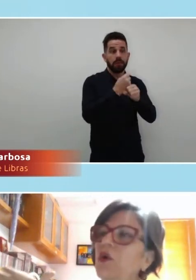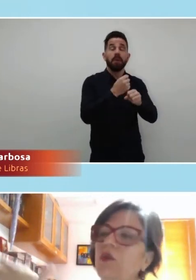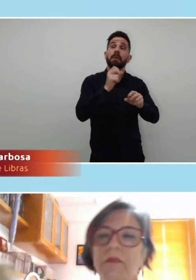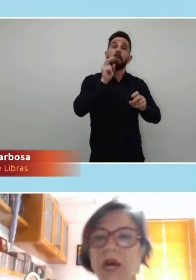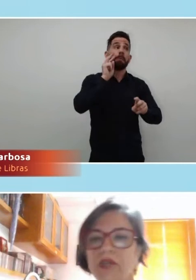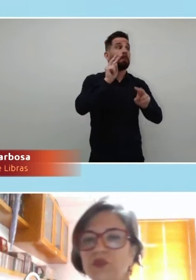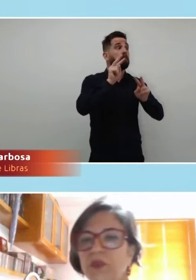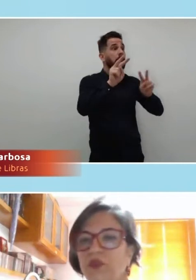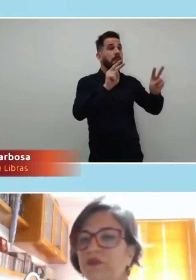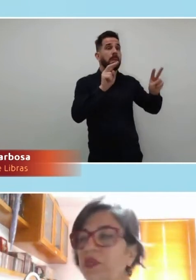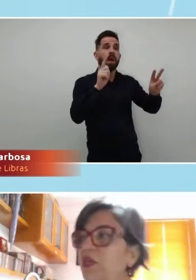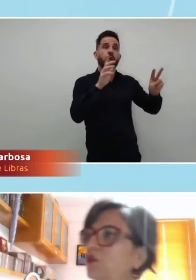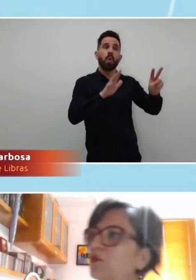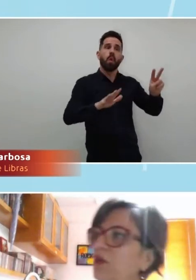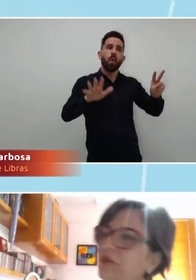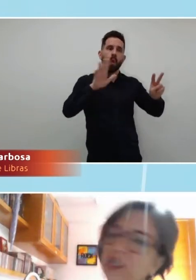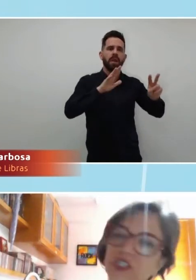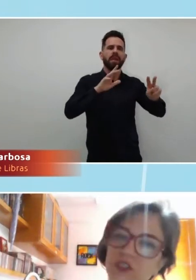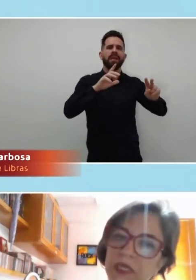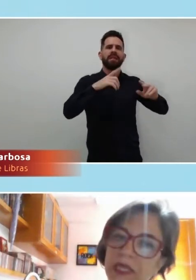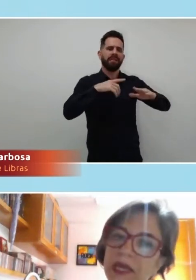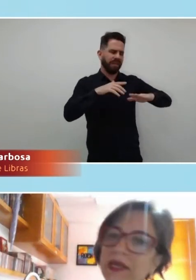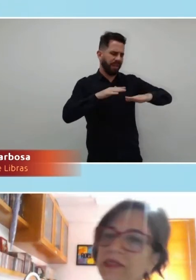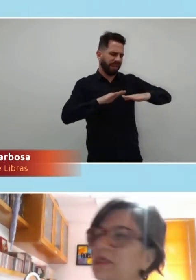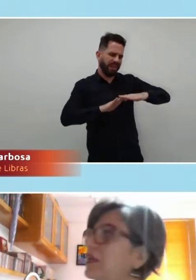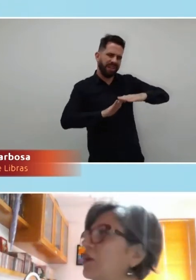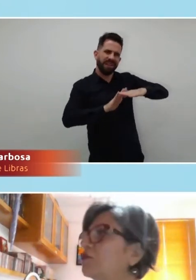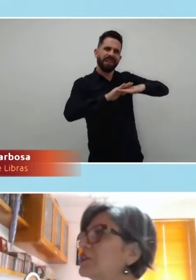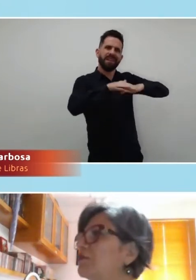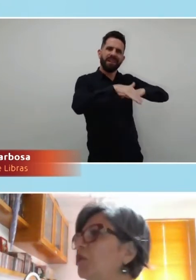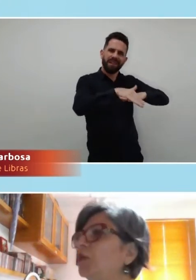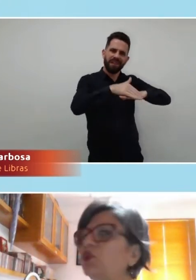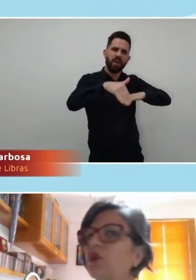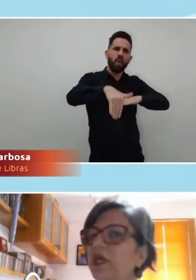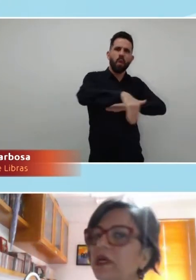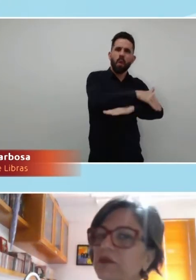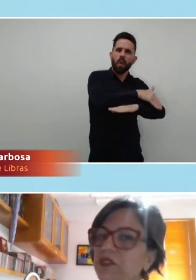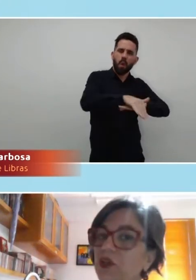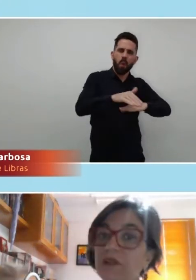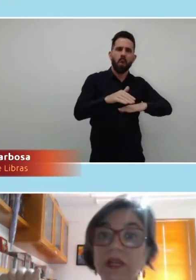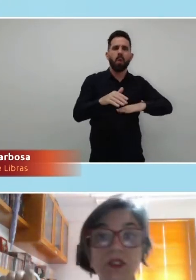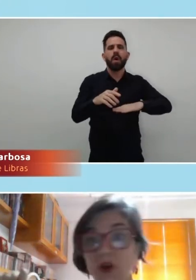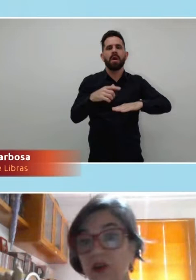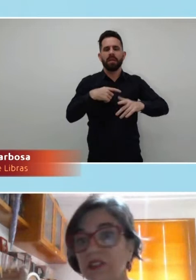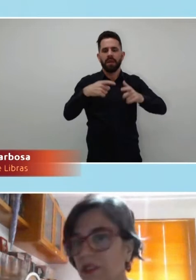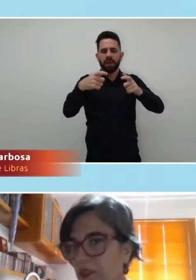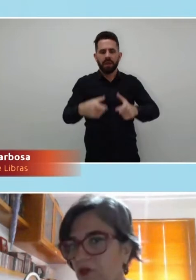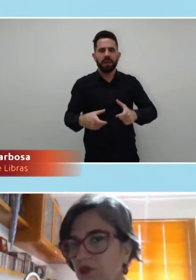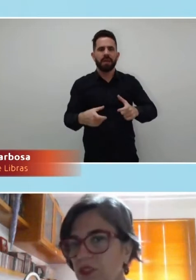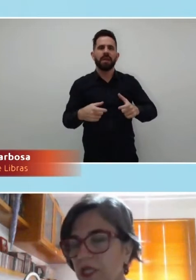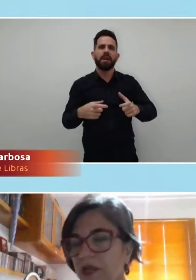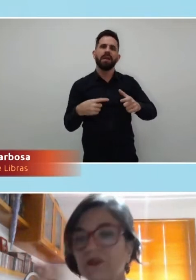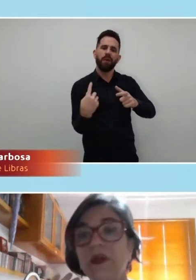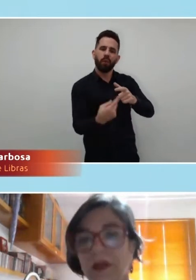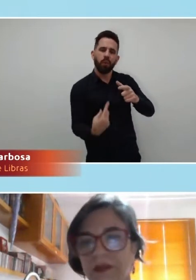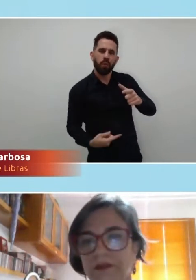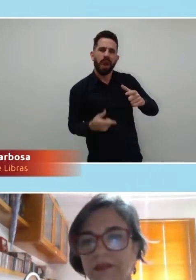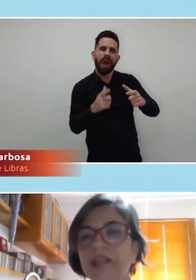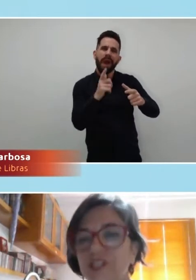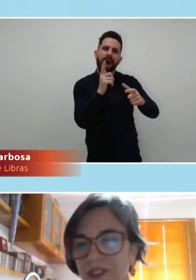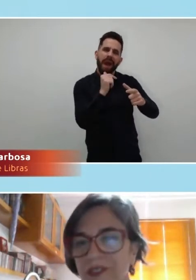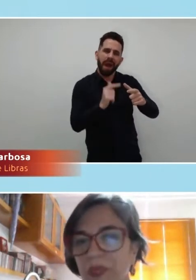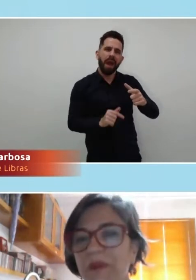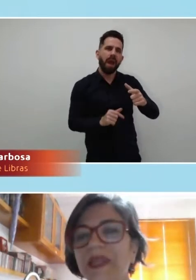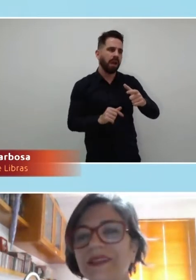um rebaixo do meio-fio, uma faixa de pedestre, você vê uma botoeira, você olha e fala, nossa, tá tudo certo.